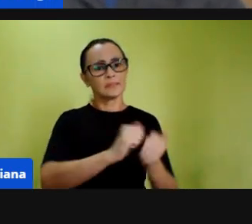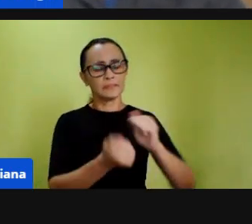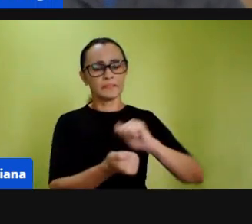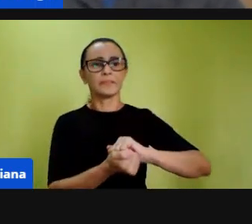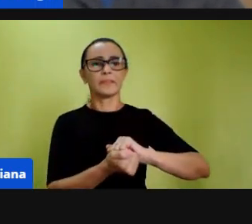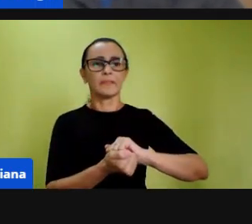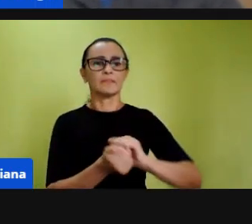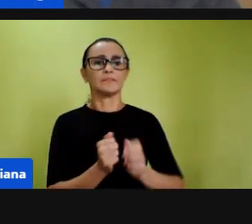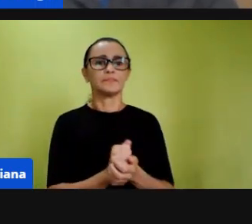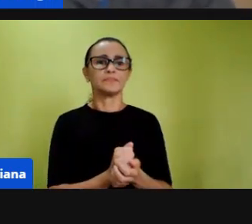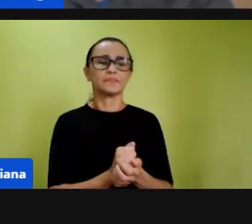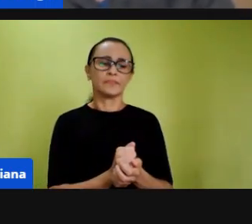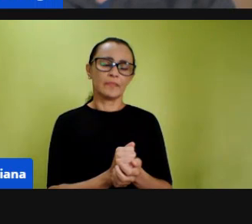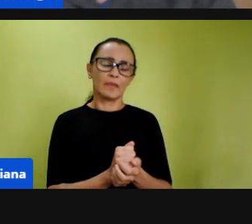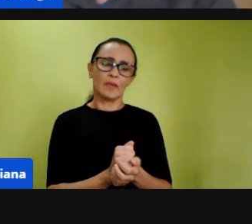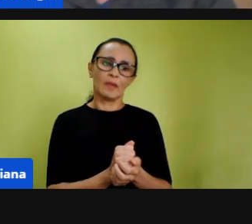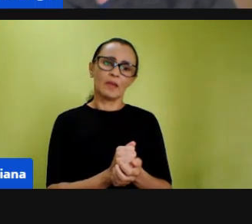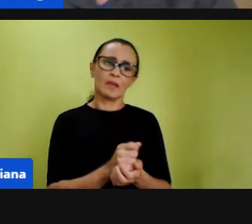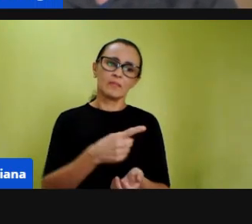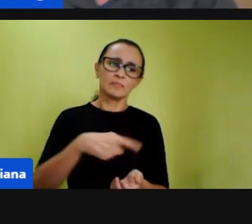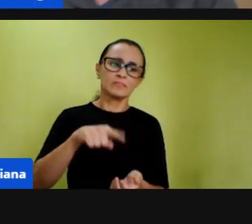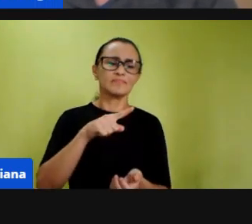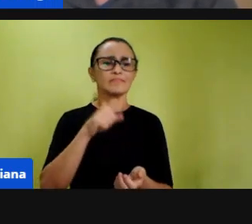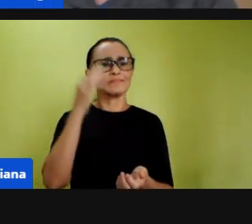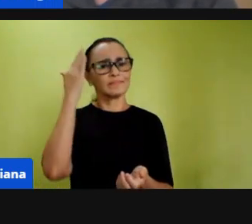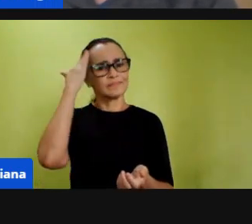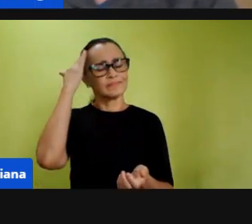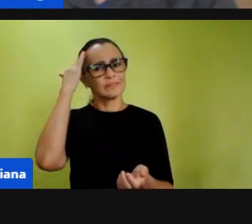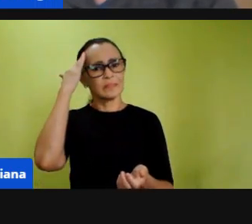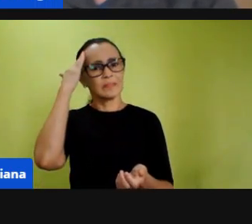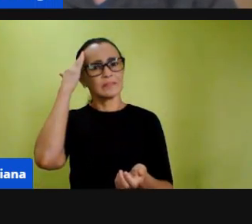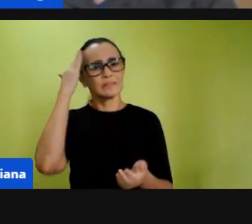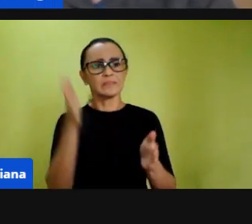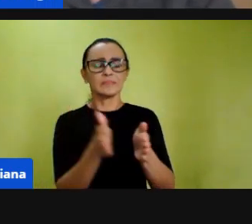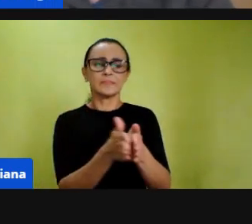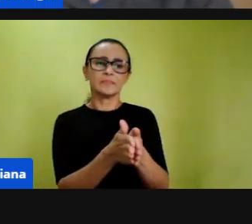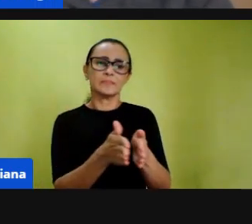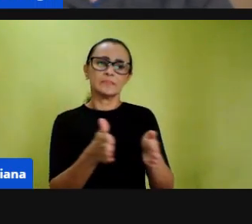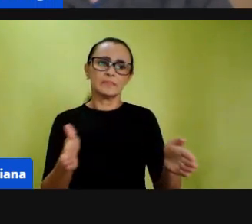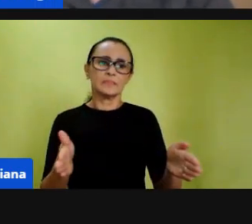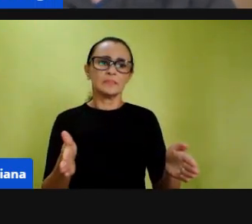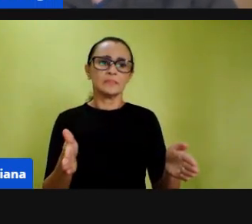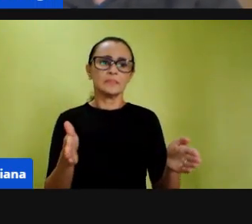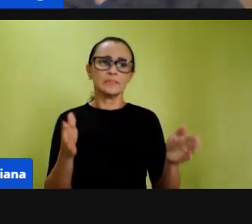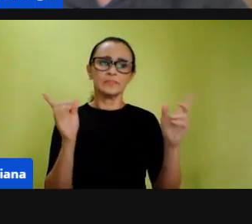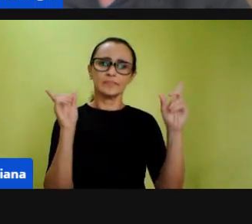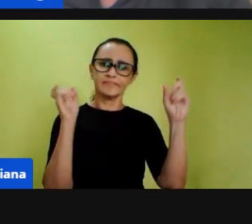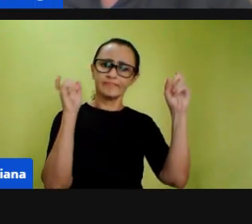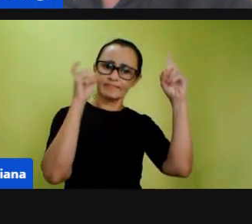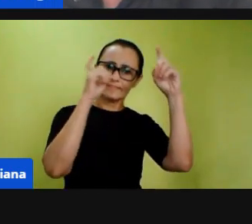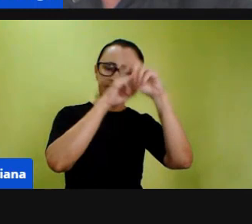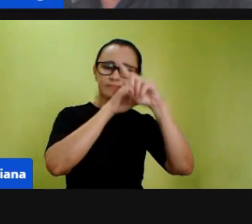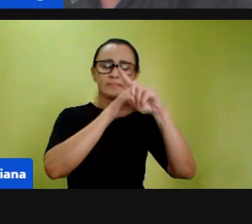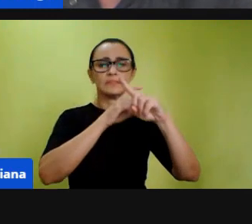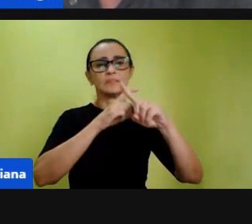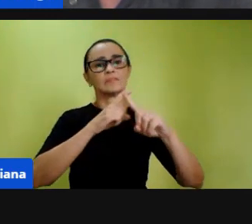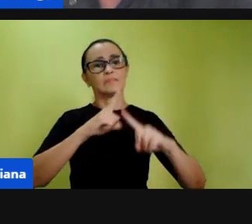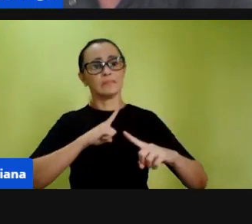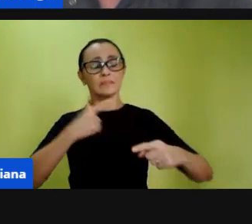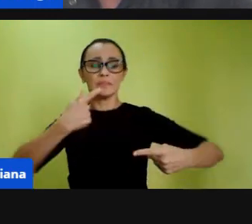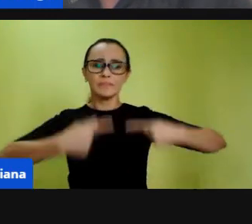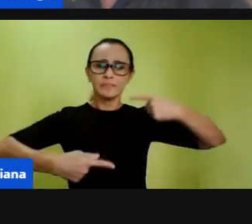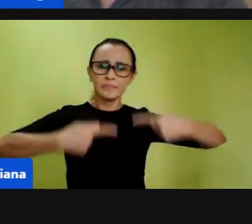É do conhecimento de todos que a situação de pandemia, ela trouxe consigo muitos desafios para a